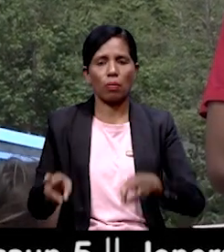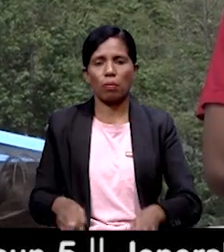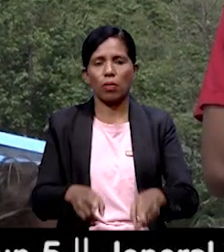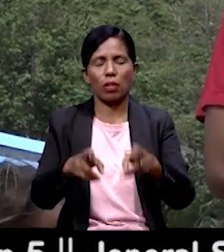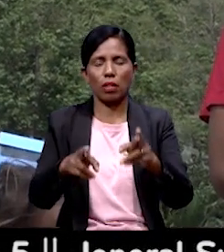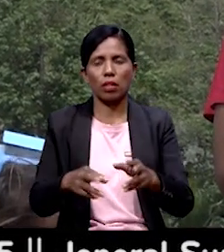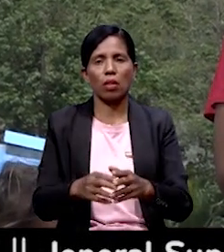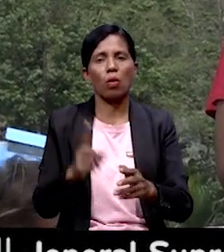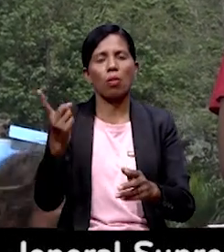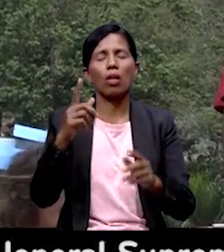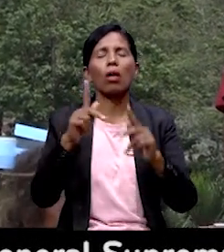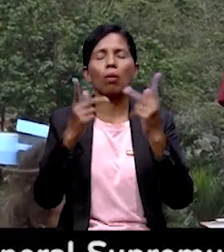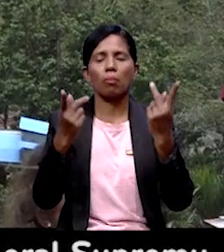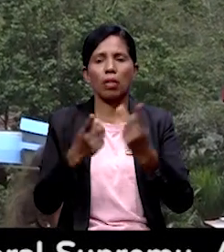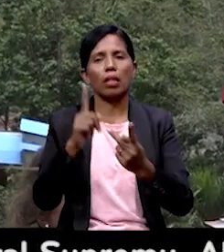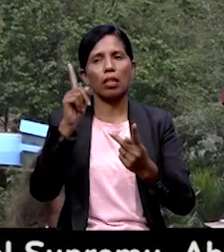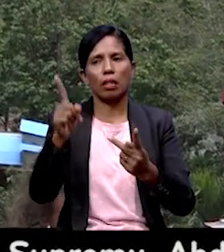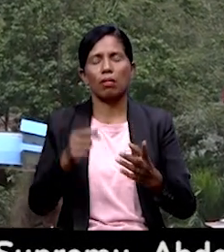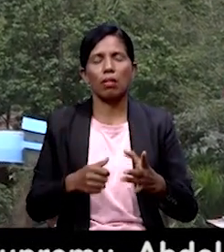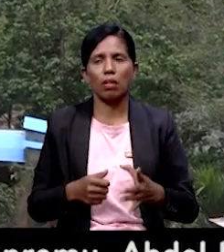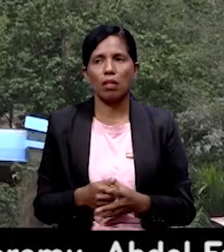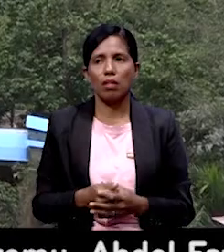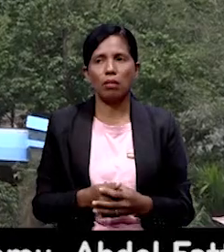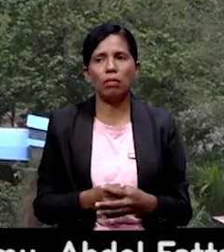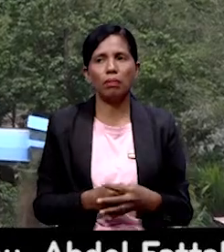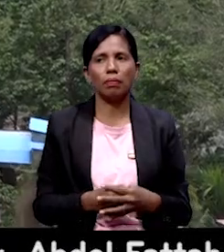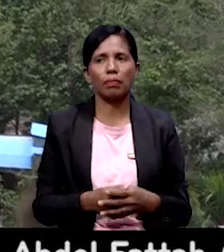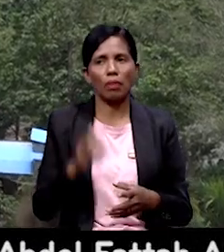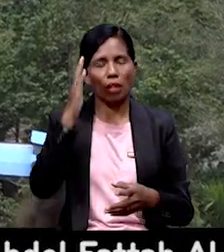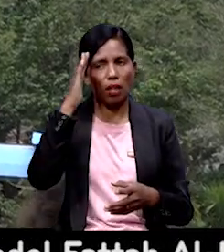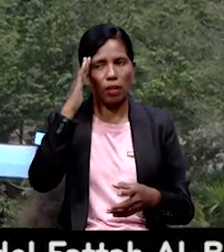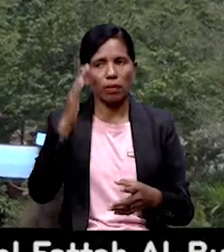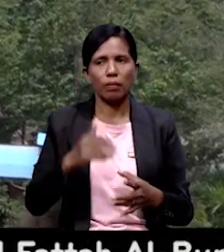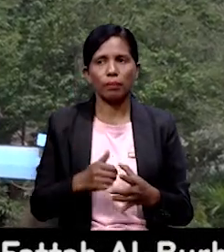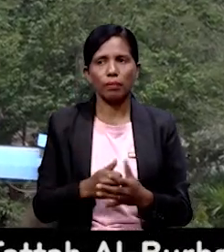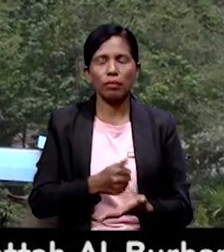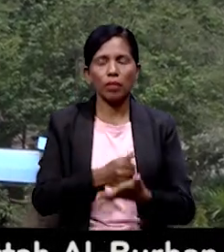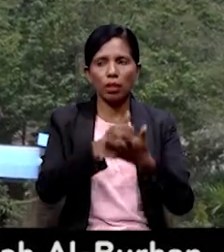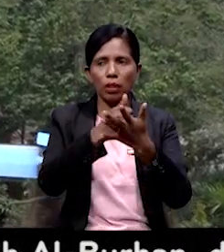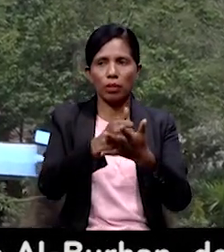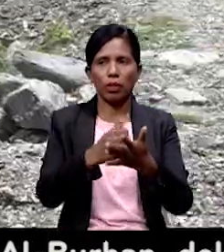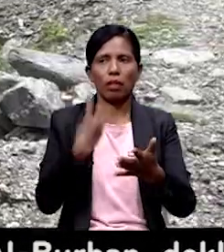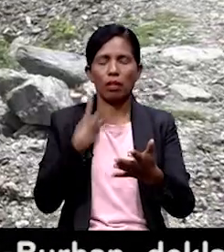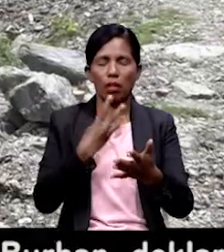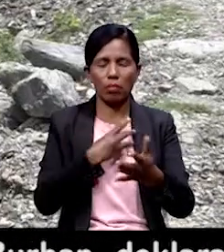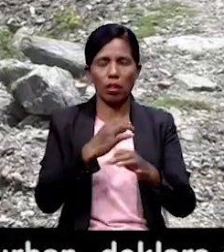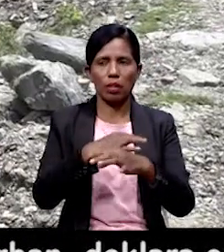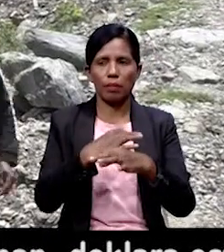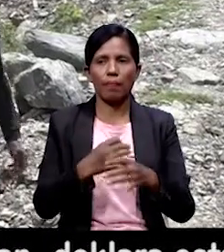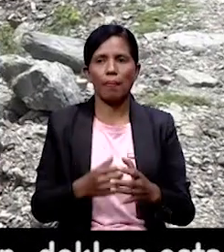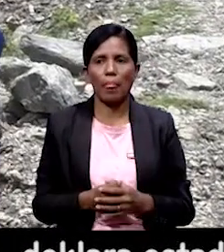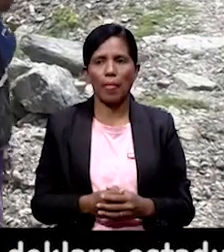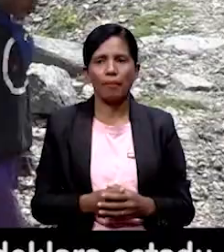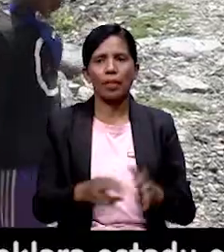ia companheira sa honia hasanya hanuing ahori apoio nut kami normaliza bien.